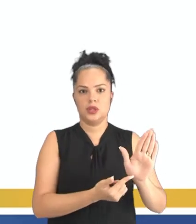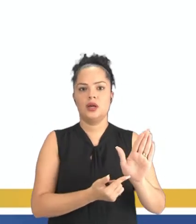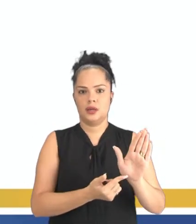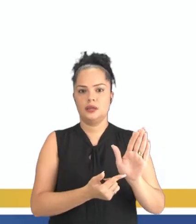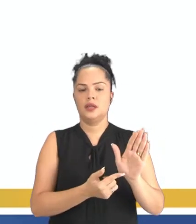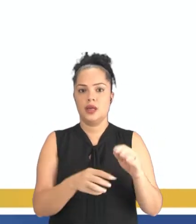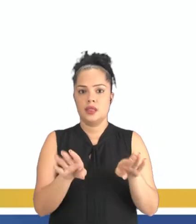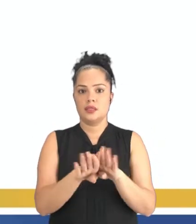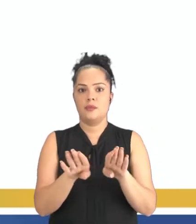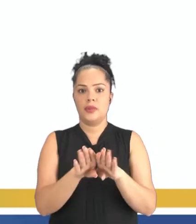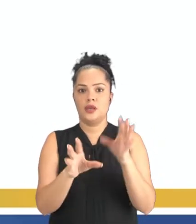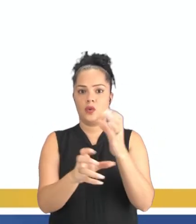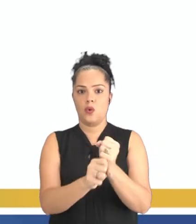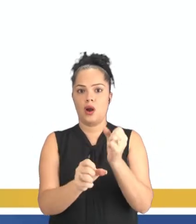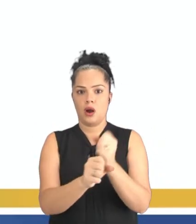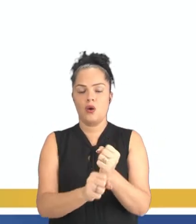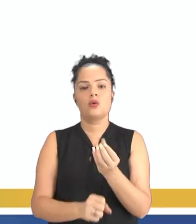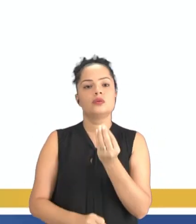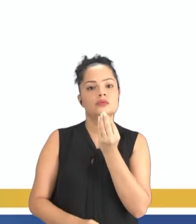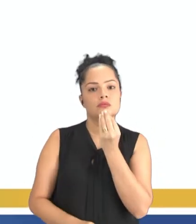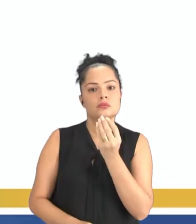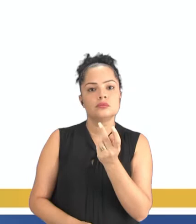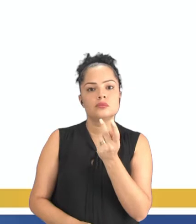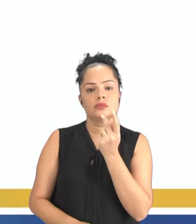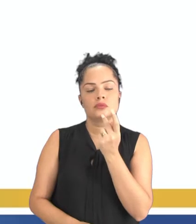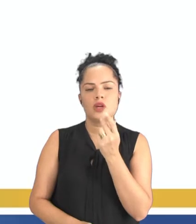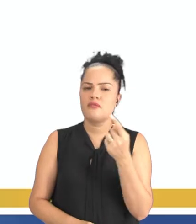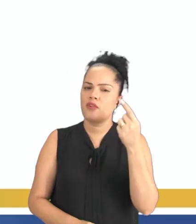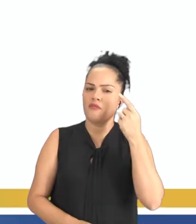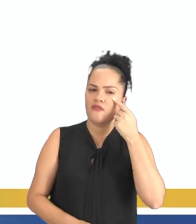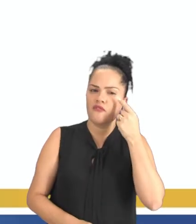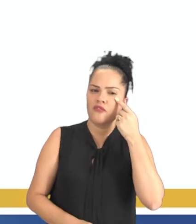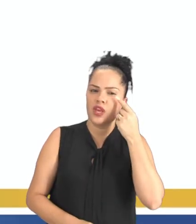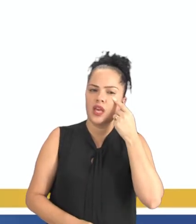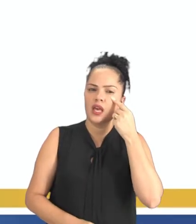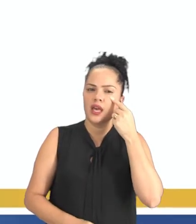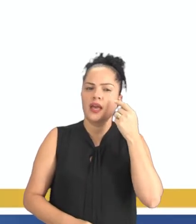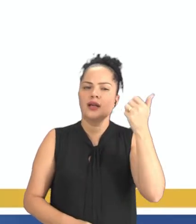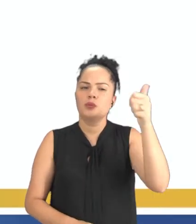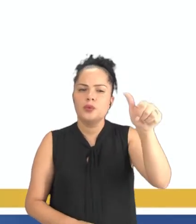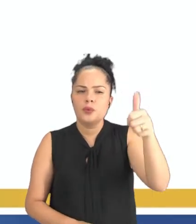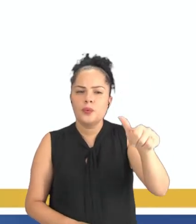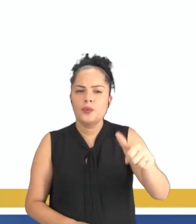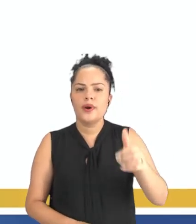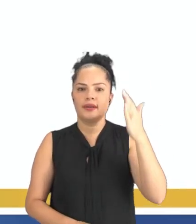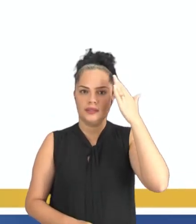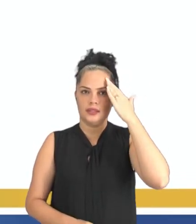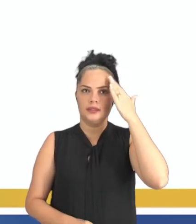o próprio cálculo da probabilidade. Então vamos ver minuciosamente cada um desses conceitos.